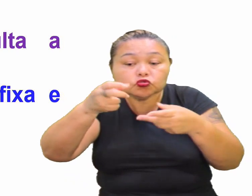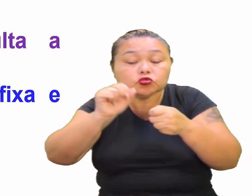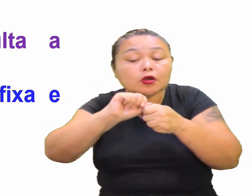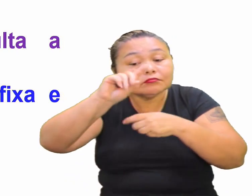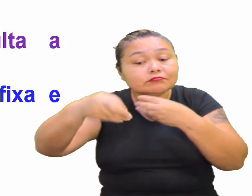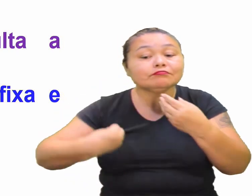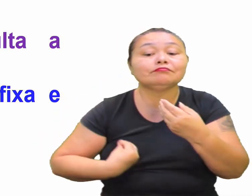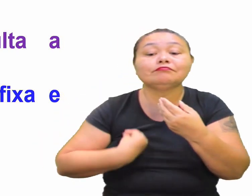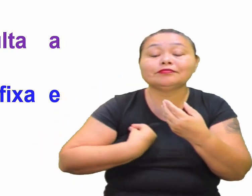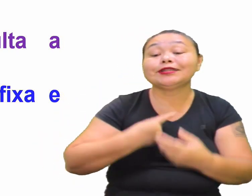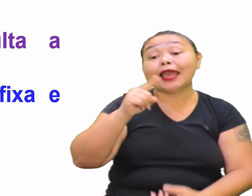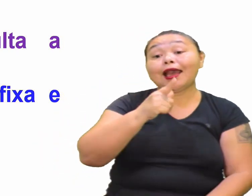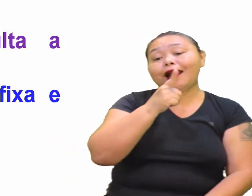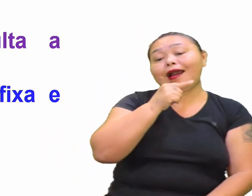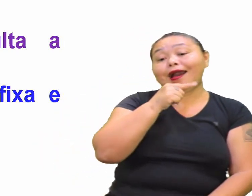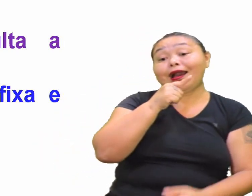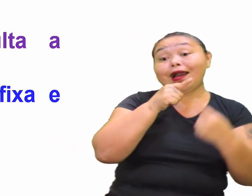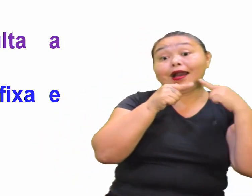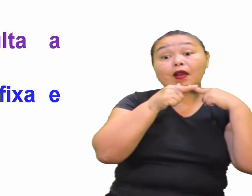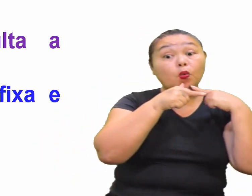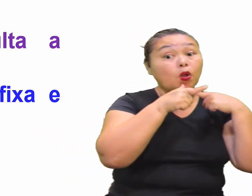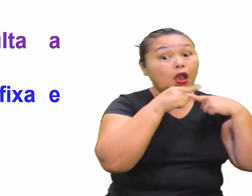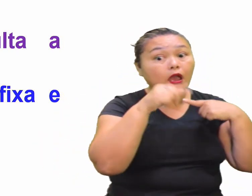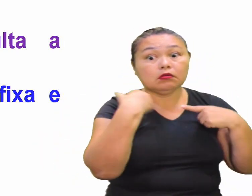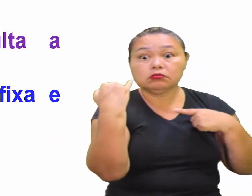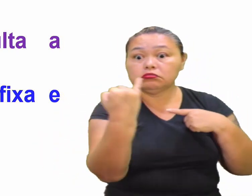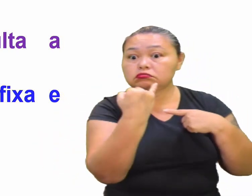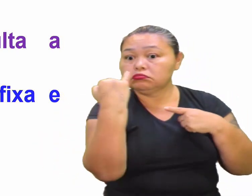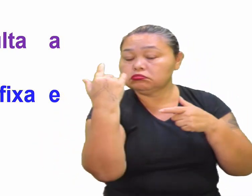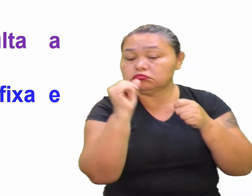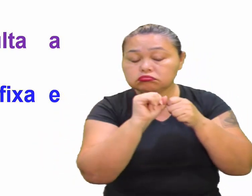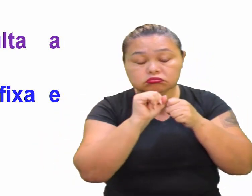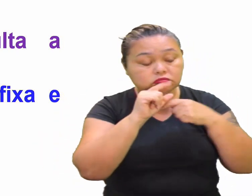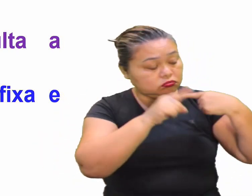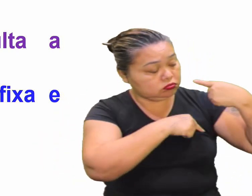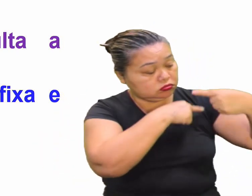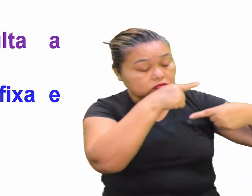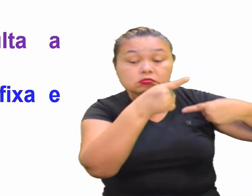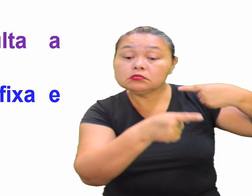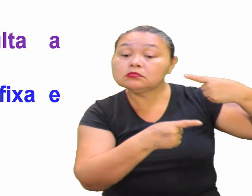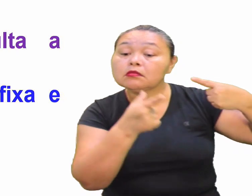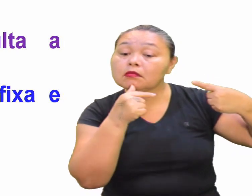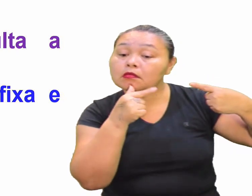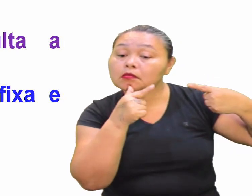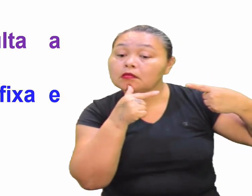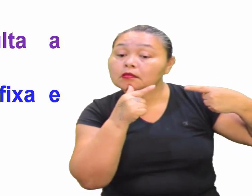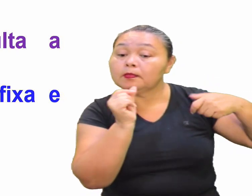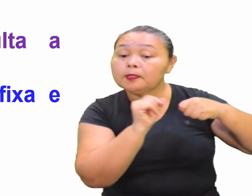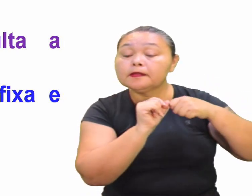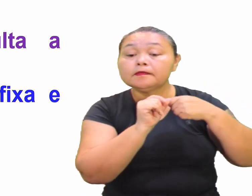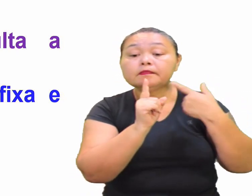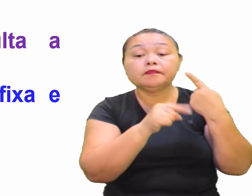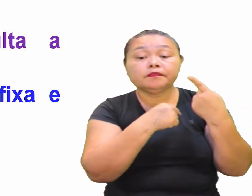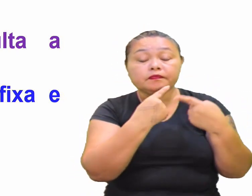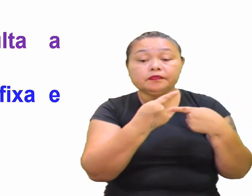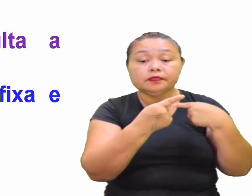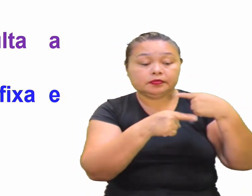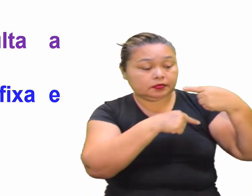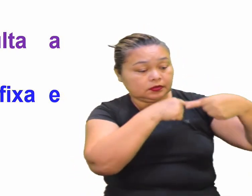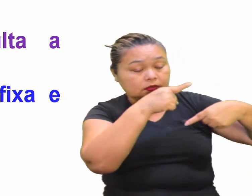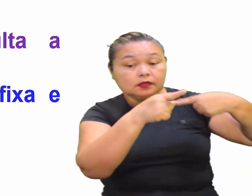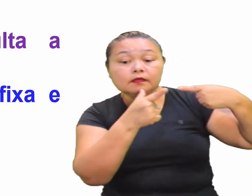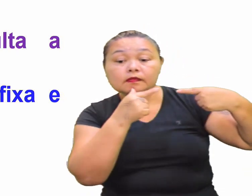E a água é imprescindível, né? O fluxo ou o ciclo da água, como a professora Laísa falou, explicou para vocês aí na aula, né, dos